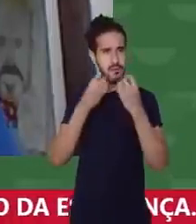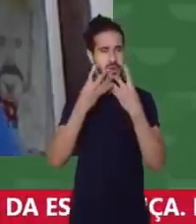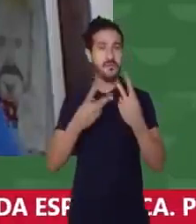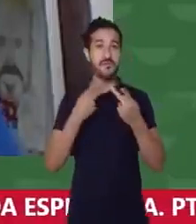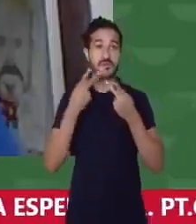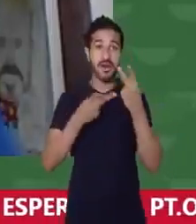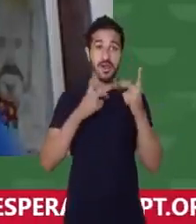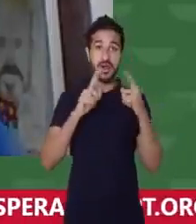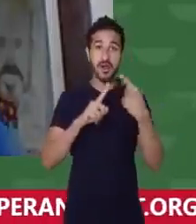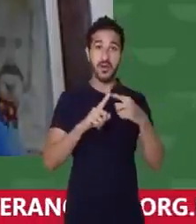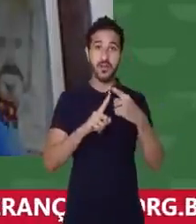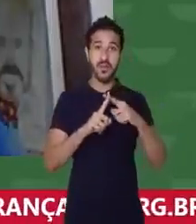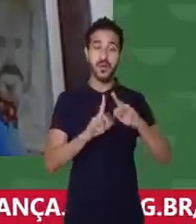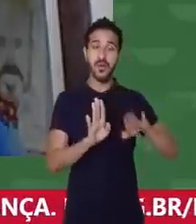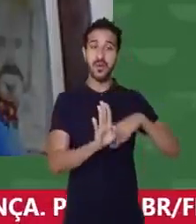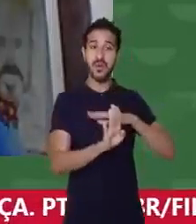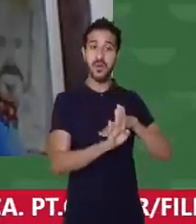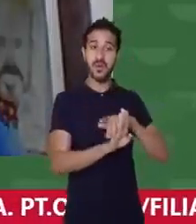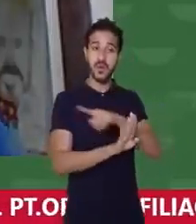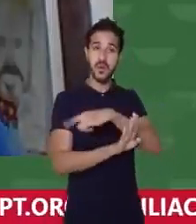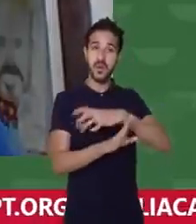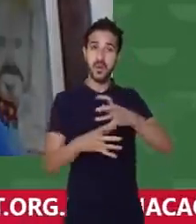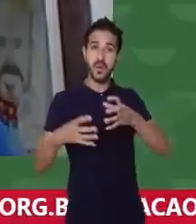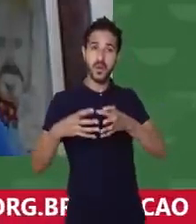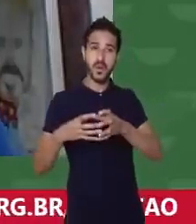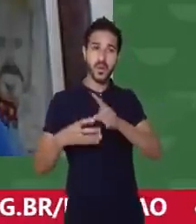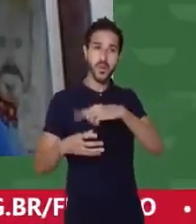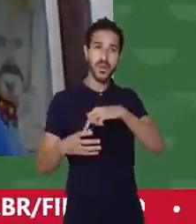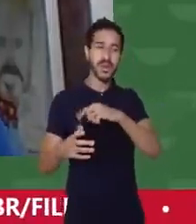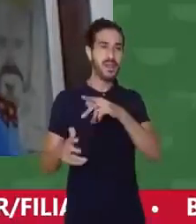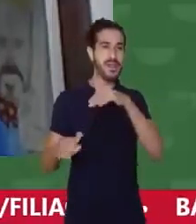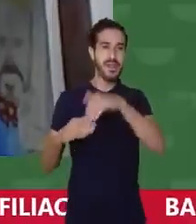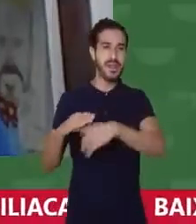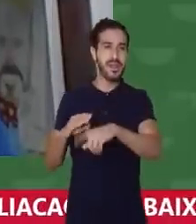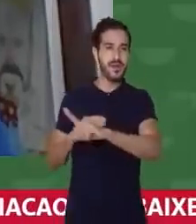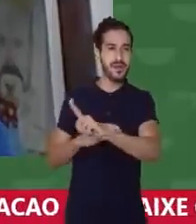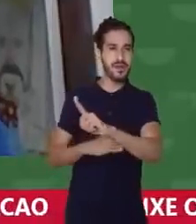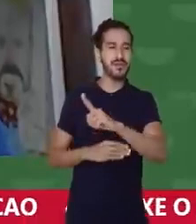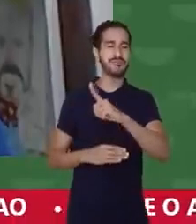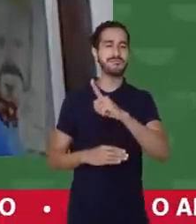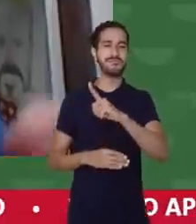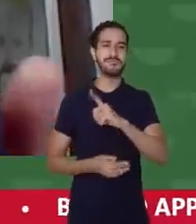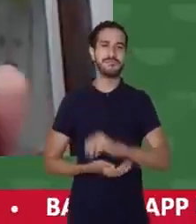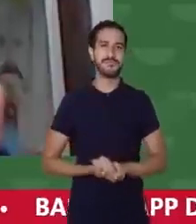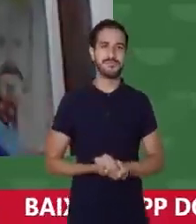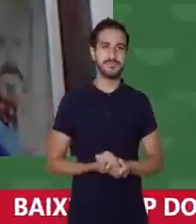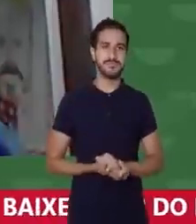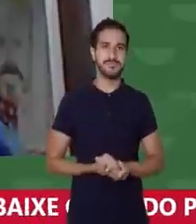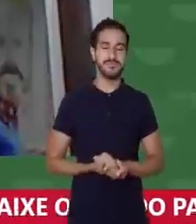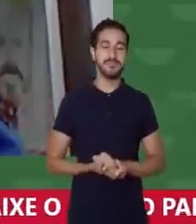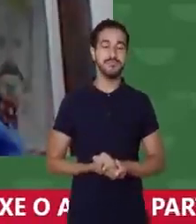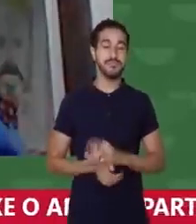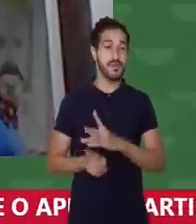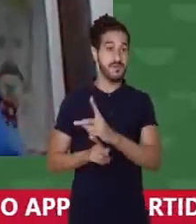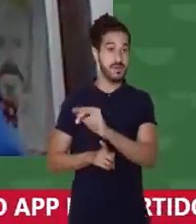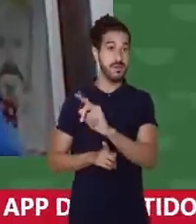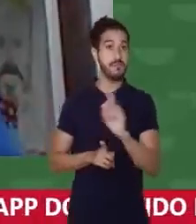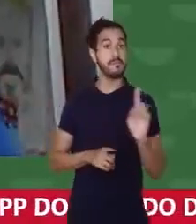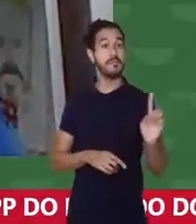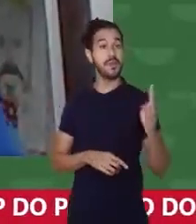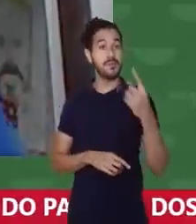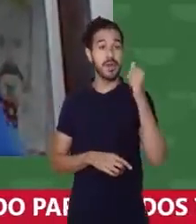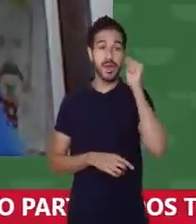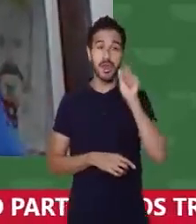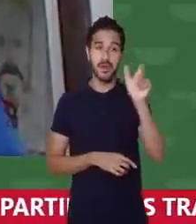diga, urdido pelos que haviam sido derrotados nas urnas. Naquele dia, a